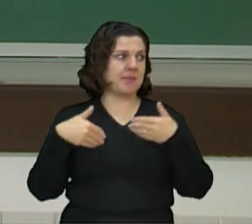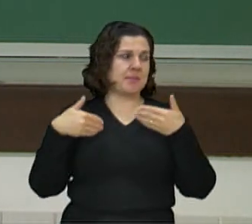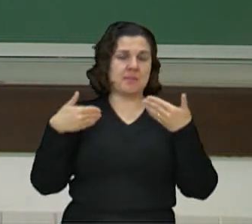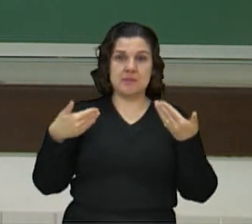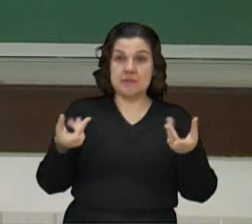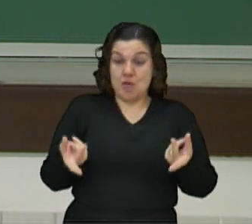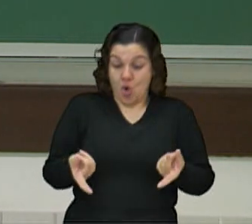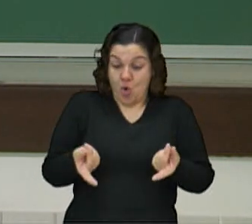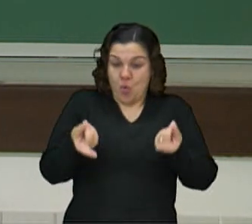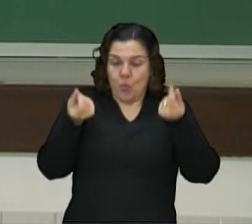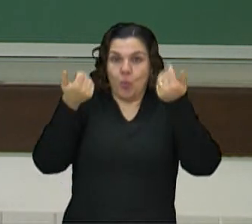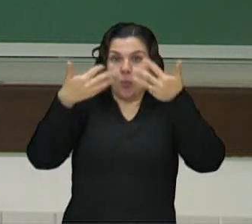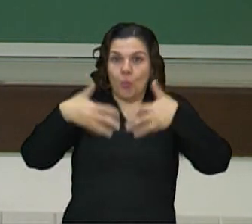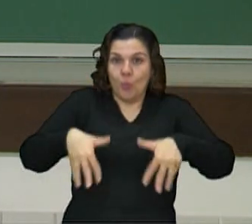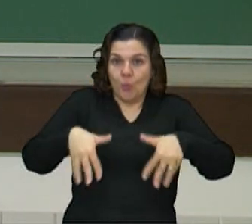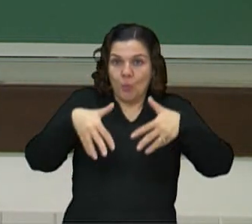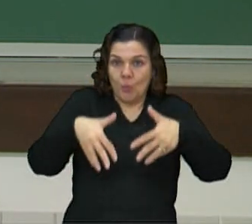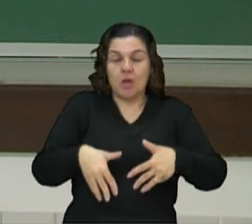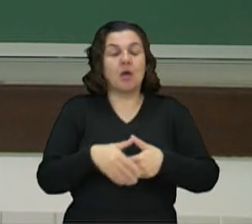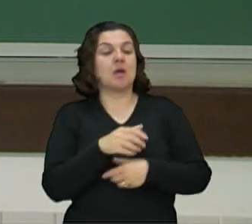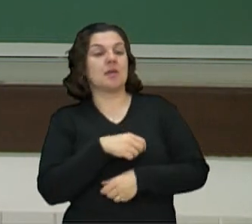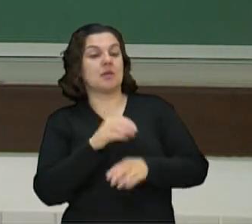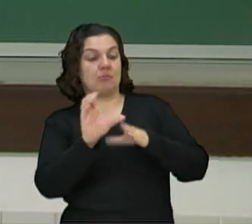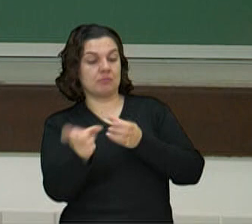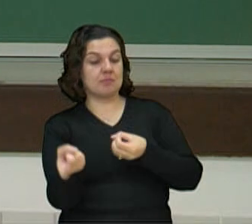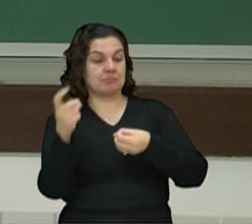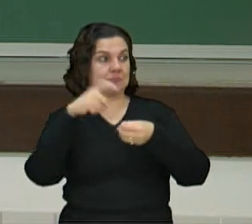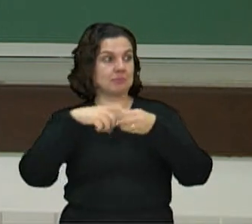lucro absurdo que as ações das bolsas